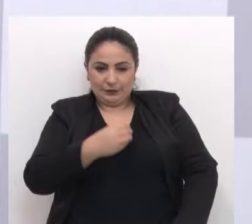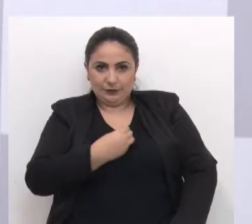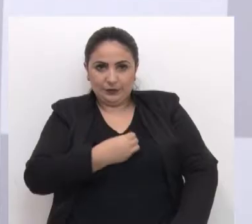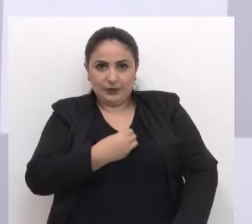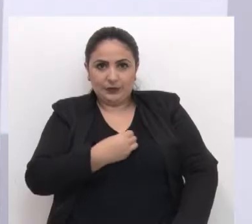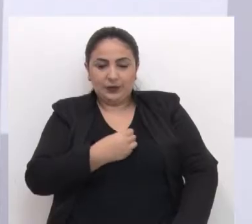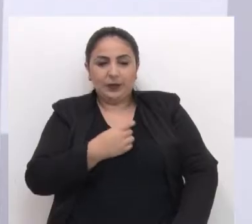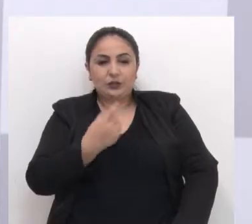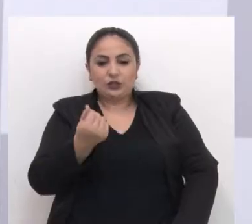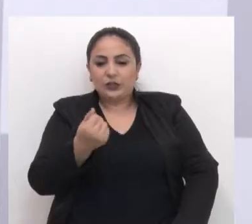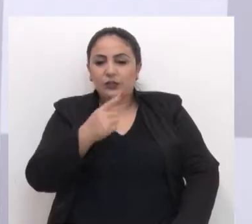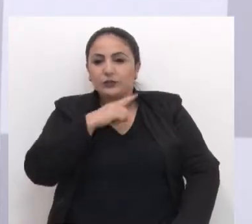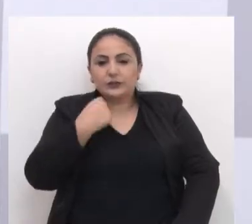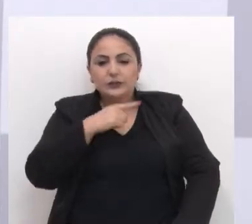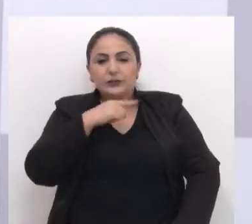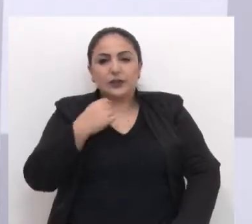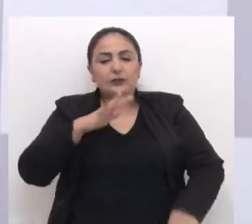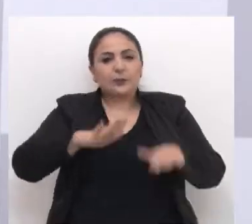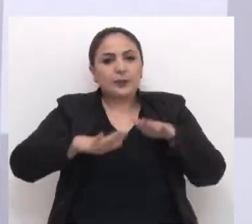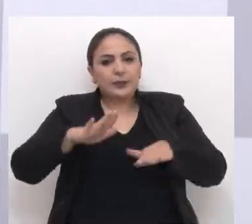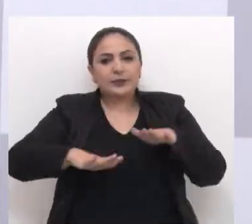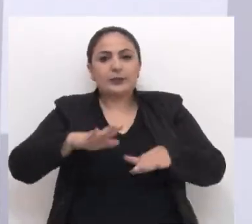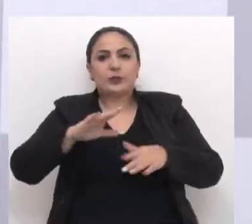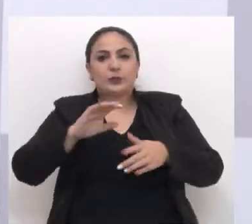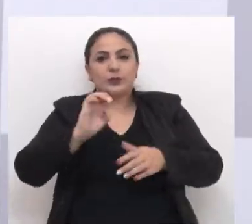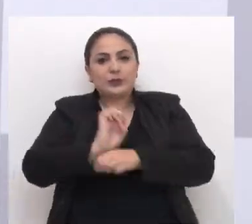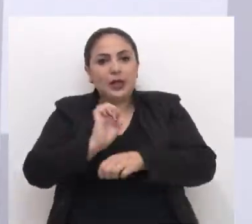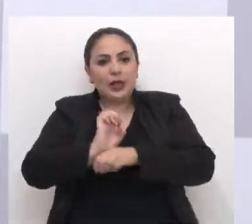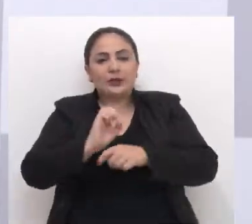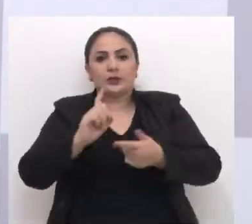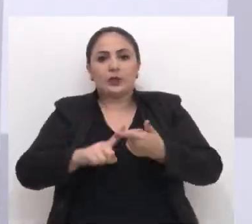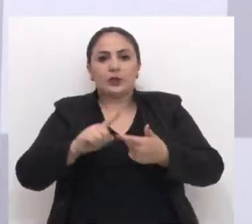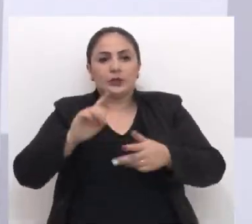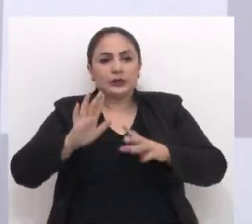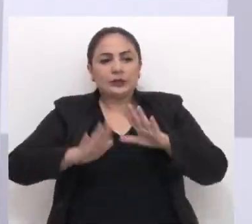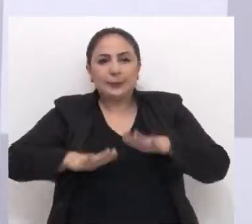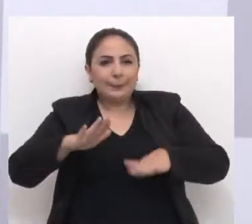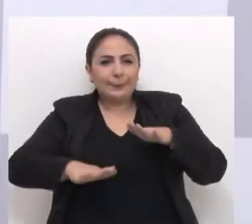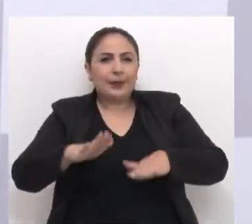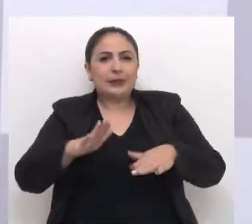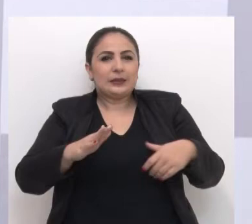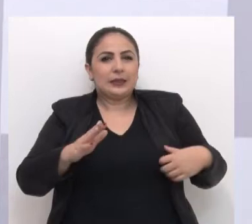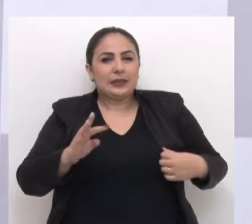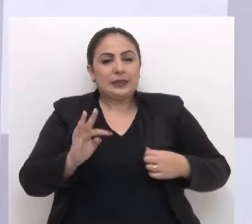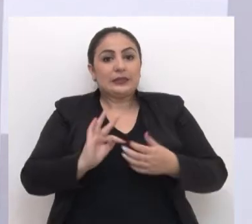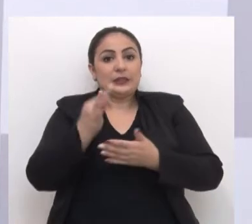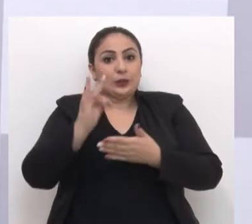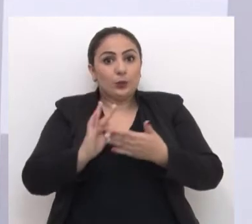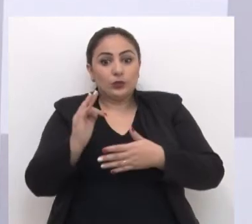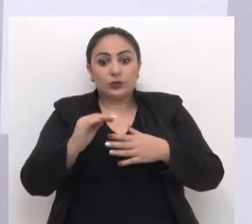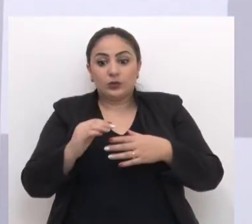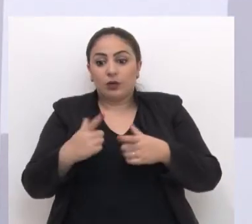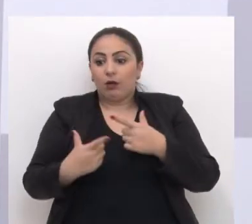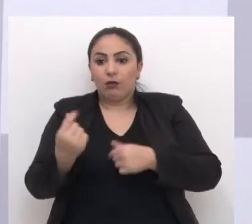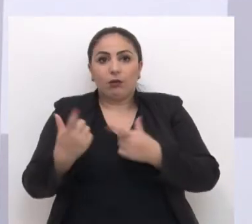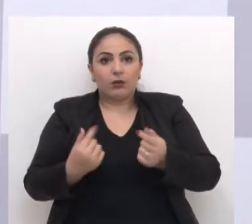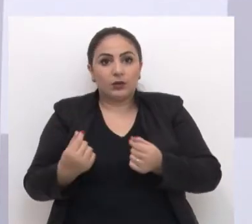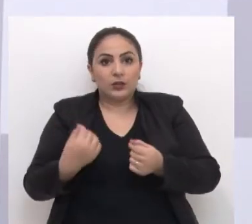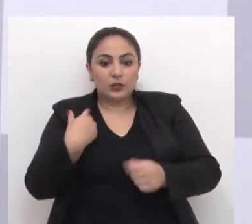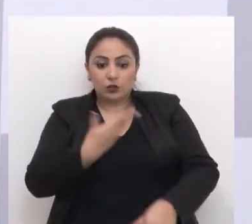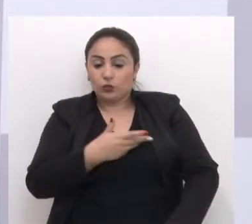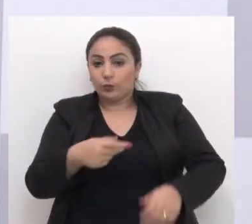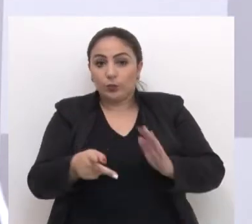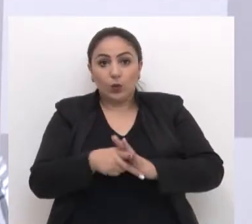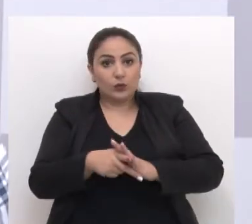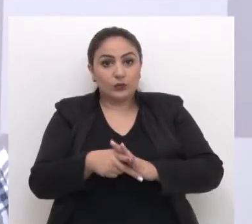com repasses atrasados, dependendo do estado, dependendo de tributos que não ficam aqui e que são